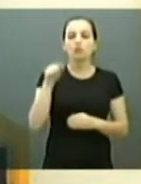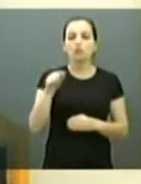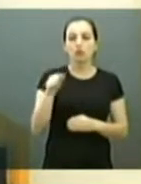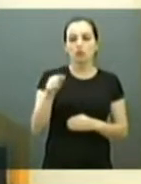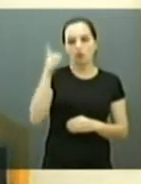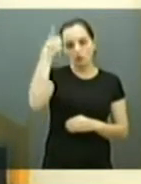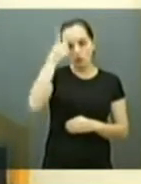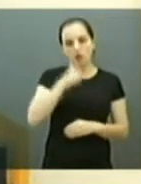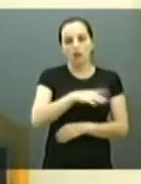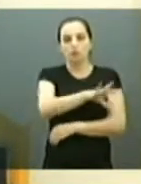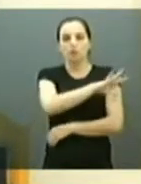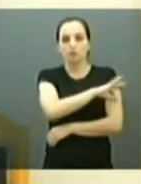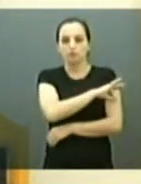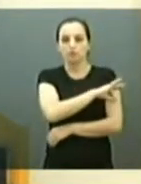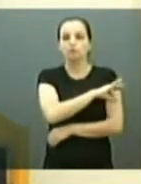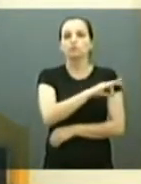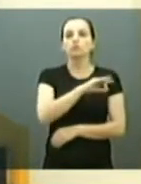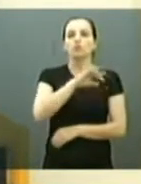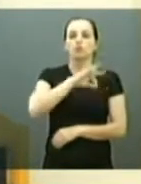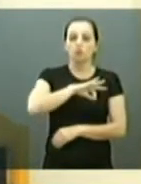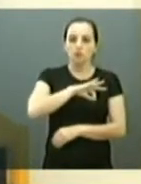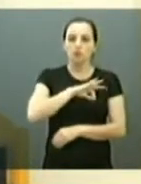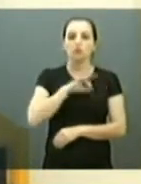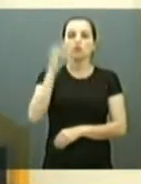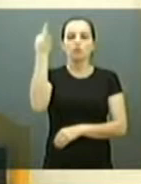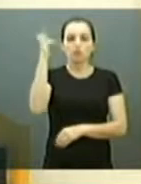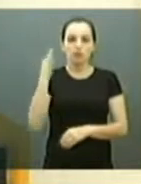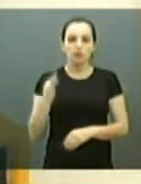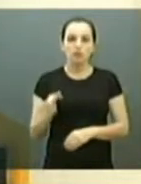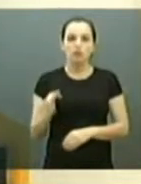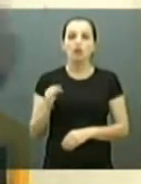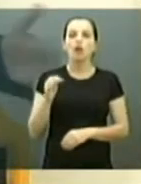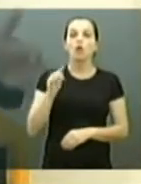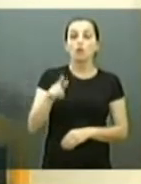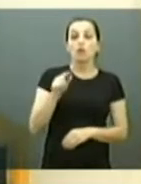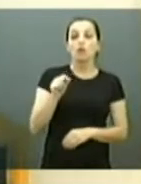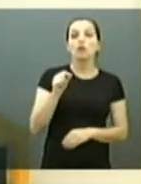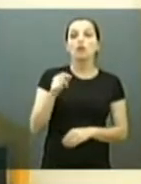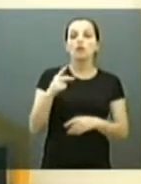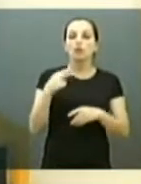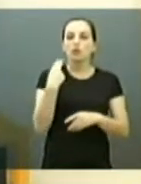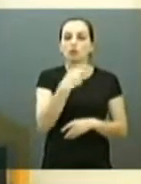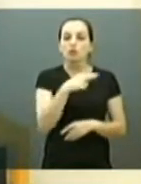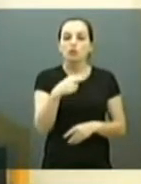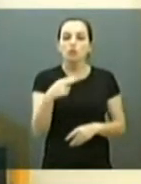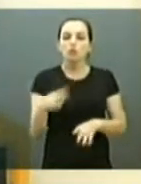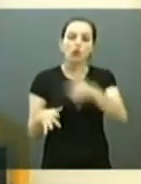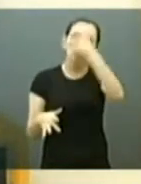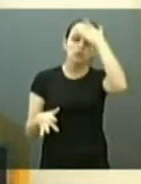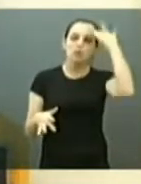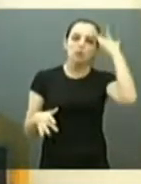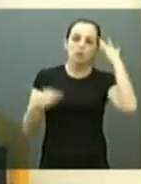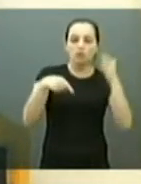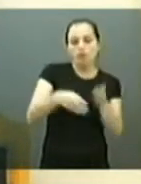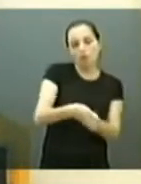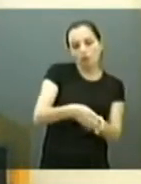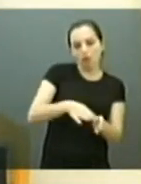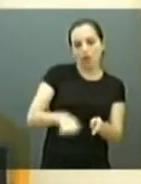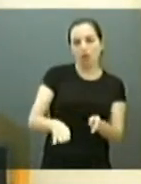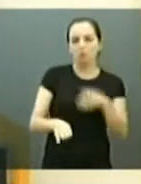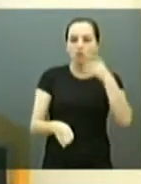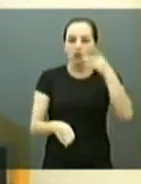para cá um inquérito com mais de 300 páginas, em que cita algumas das pessoas aqui da Câmara, um vereador,